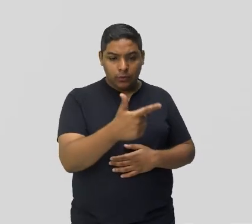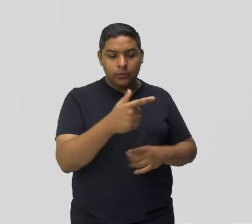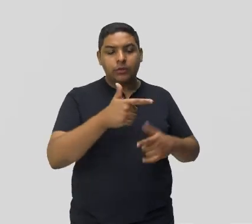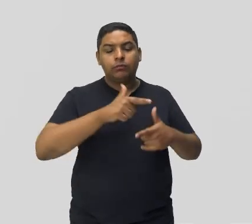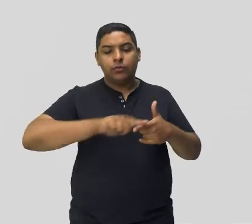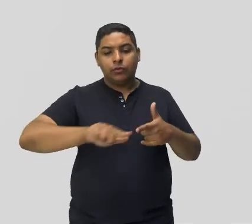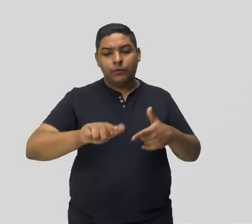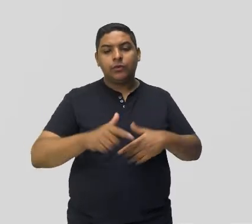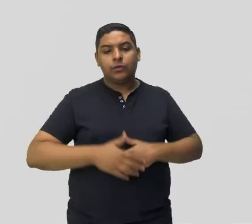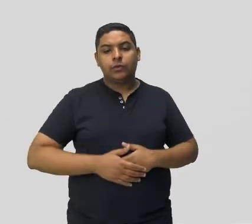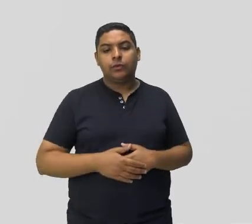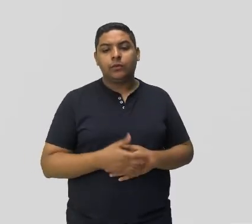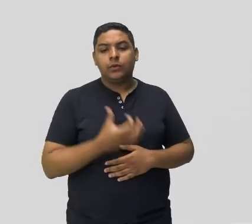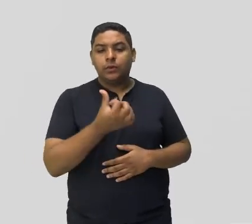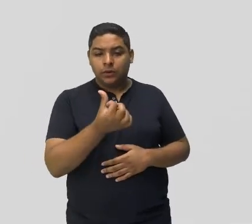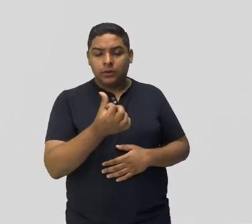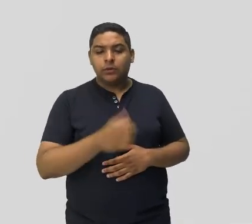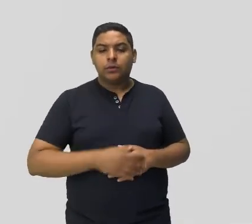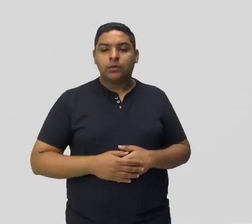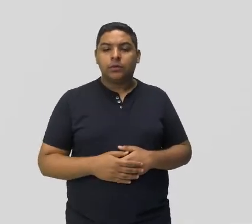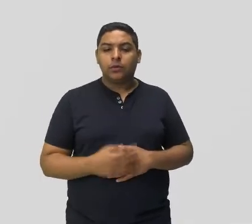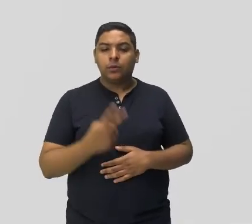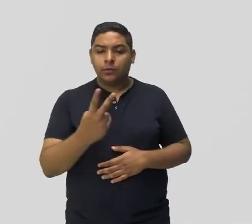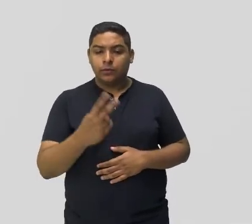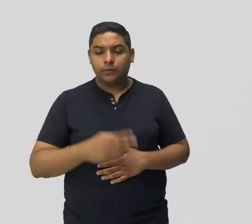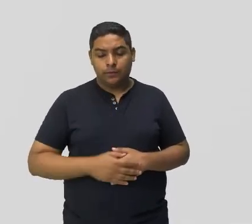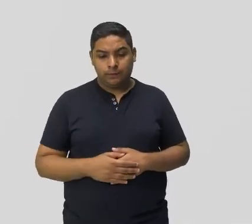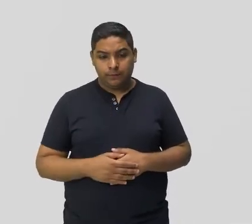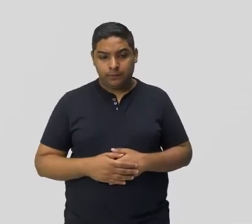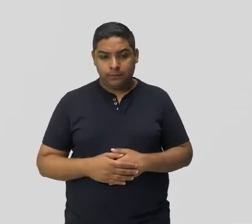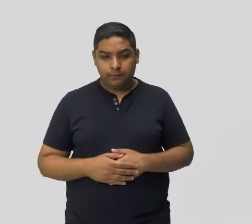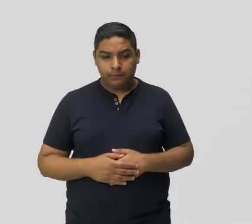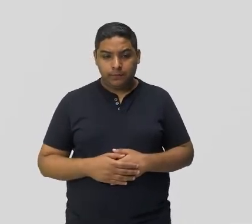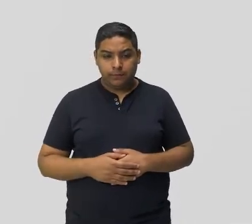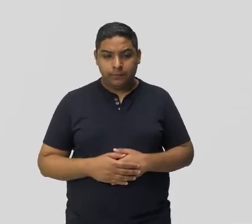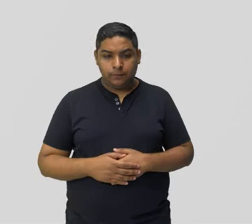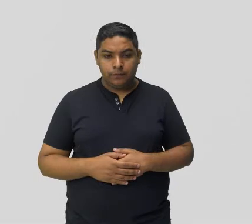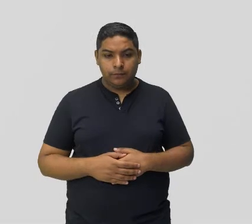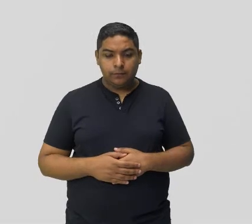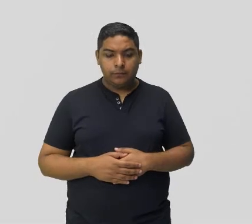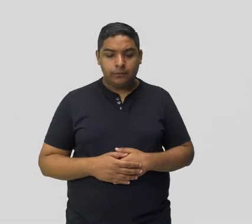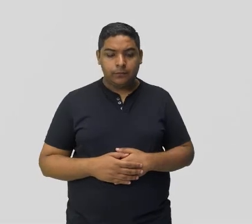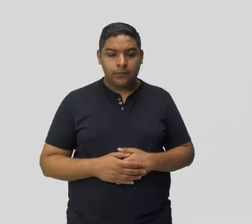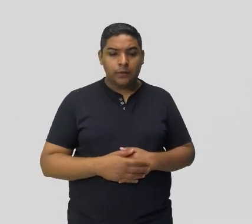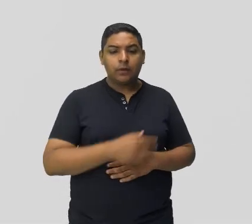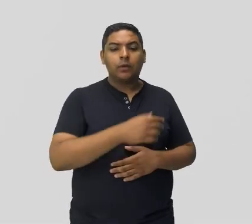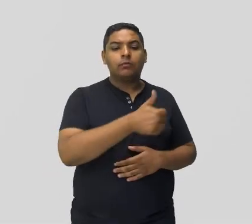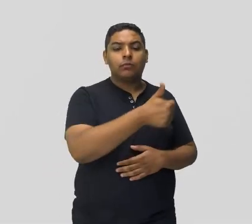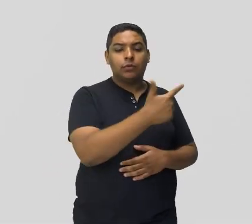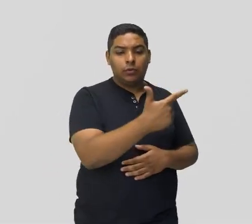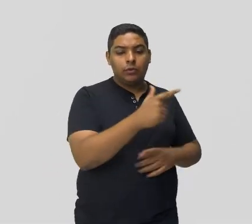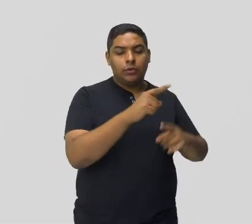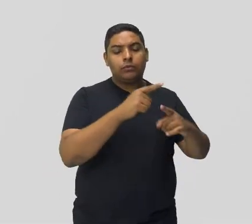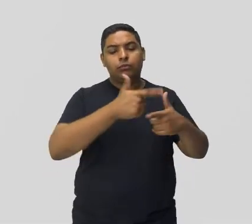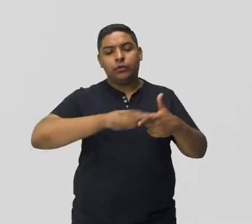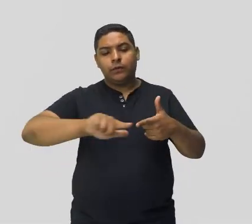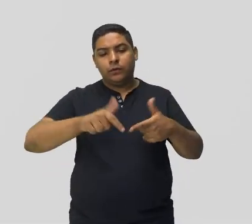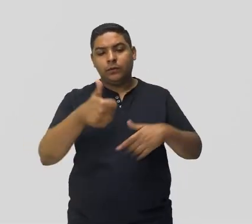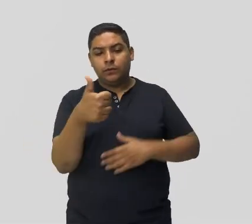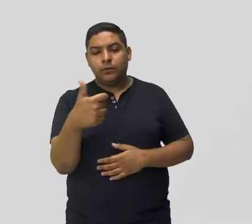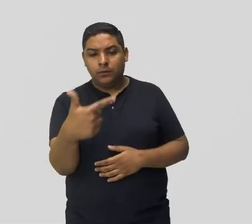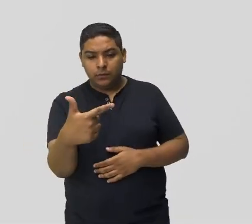2. 2 vezes 1, 2. 12 dividido por 12, 1. 1 vezes